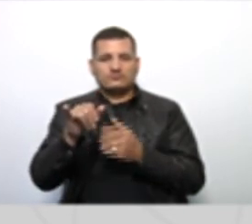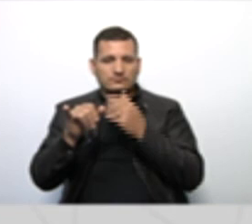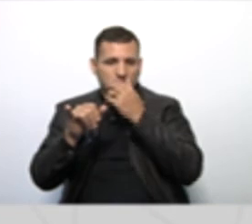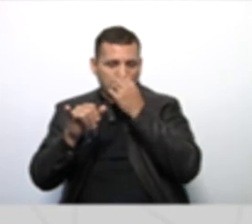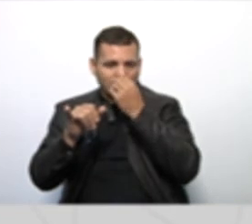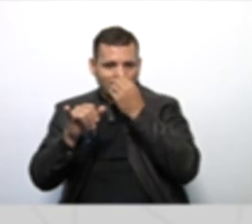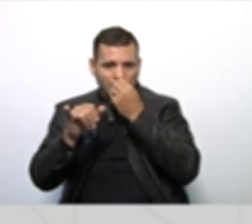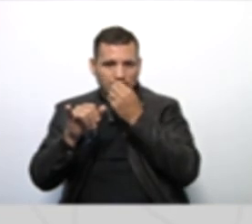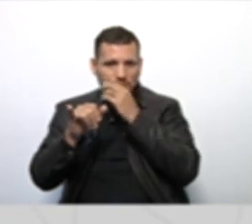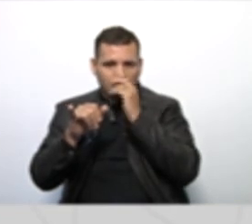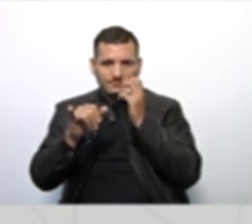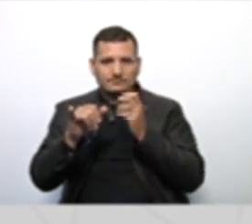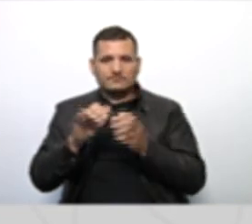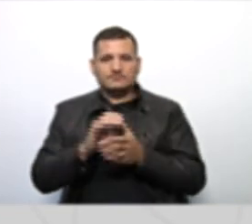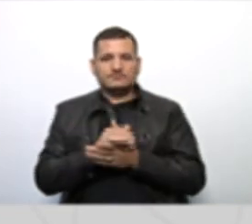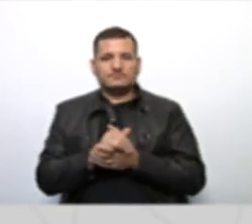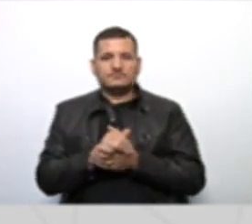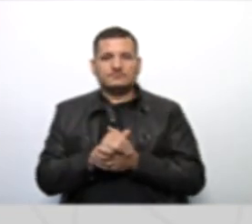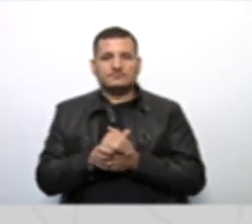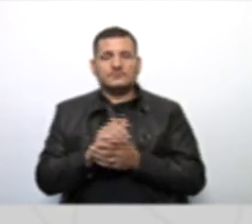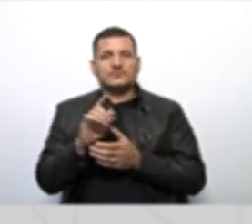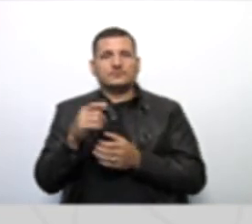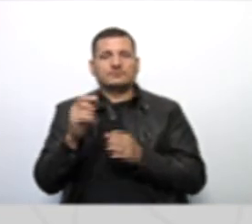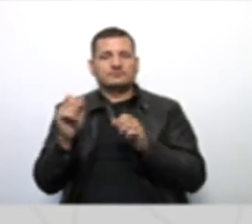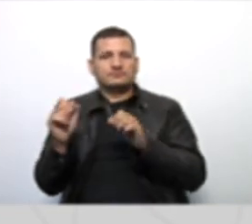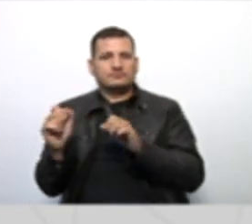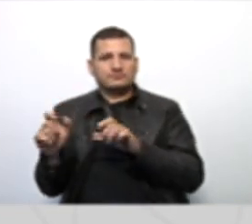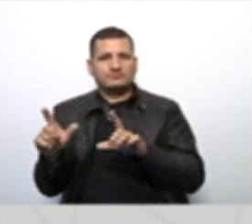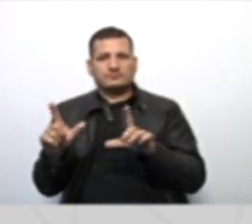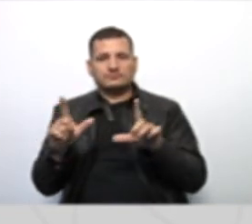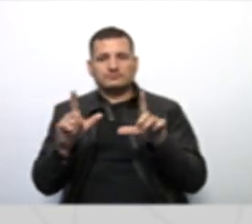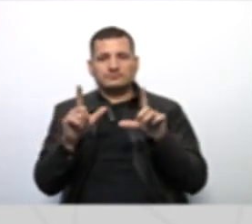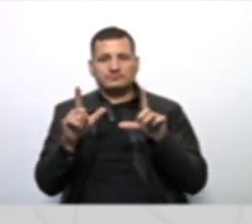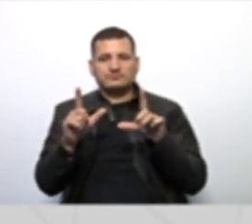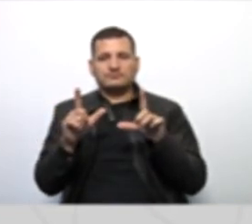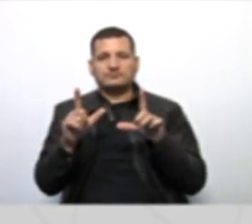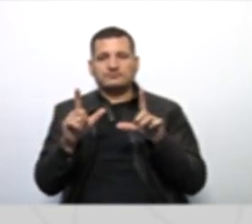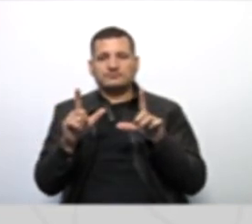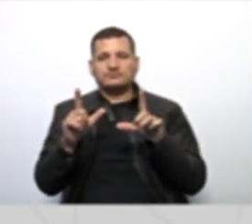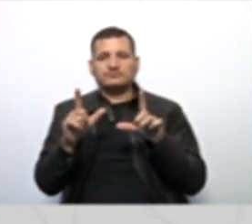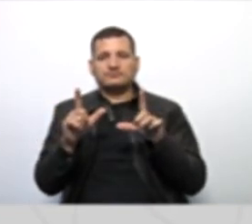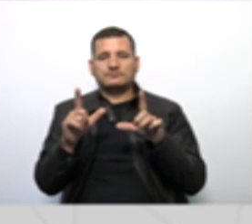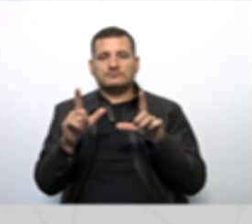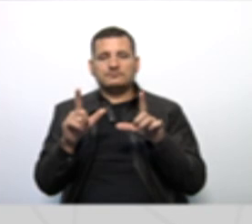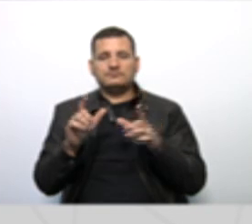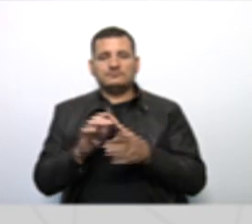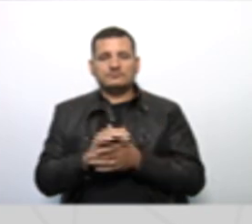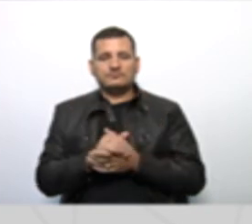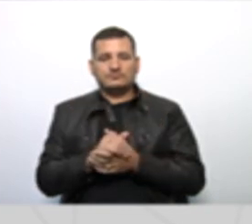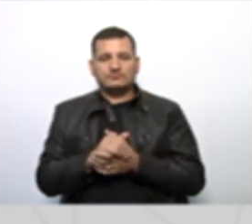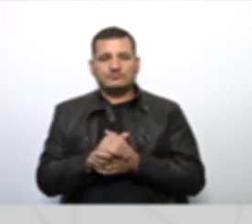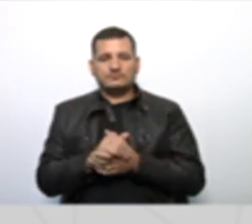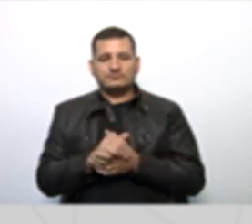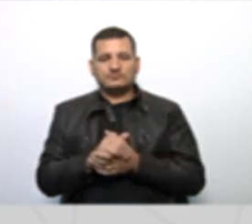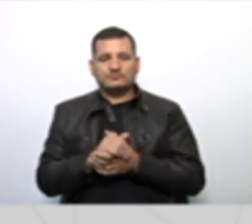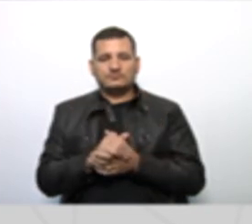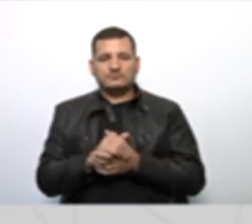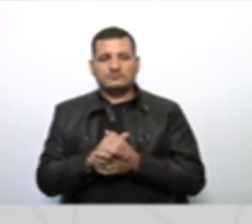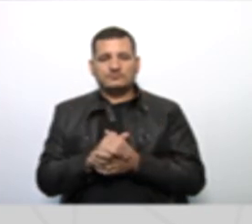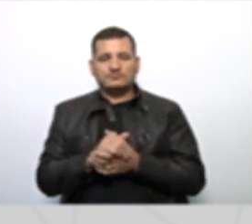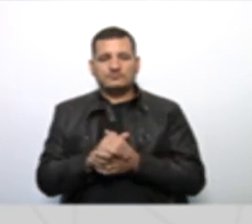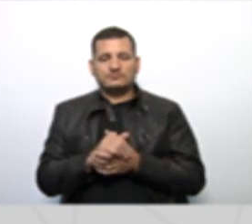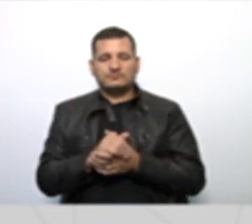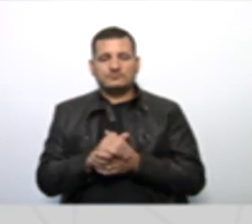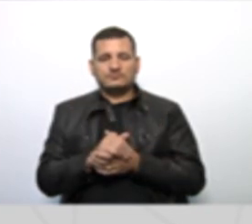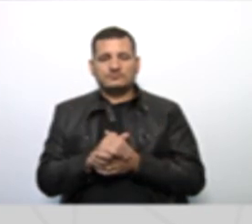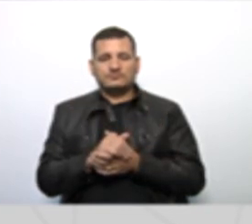olaarchive.do_kv. Beleza. Depois você vai executar ele, ó, tá vendo aqui, ó? Vai lá no virtual env, lembrando que você tem que ativar ele e